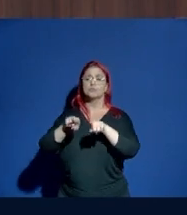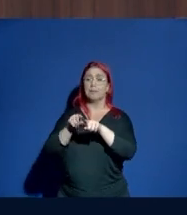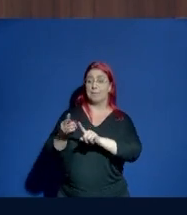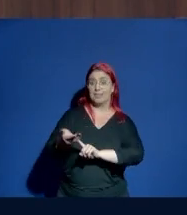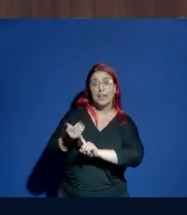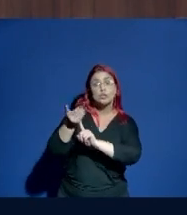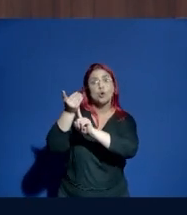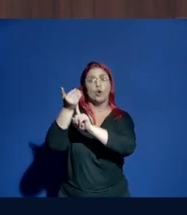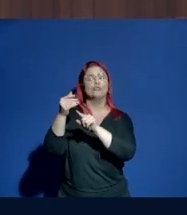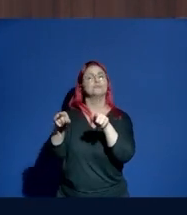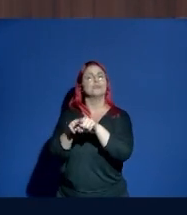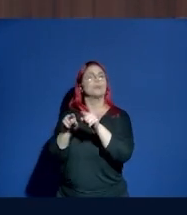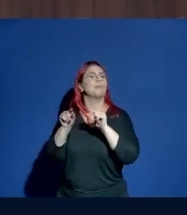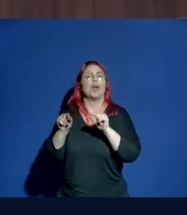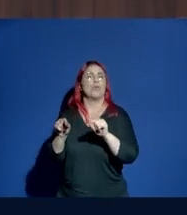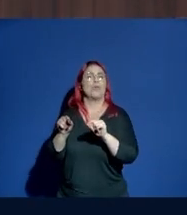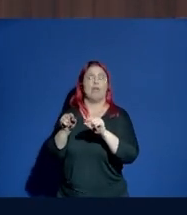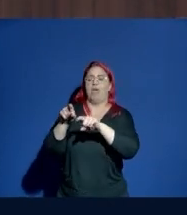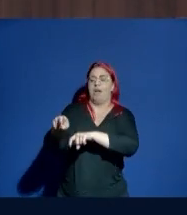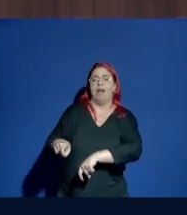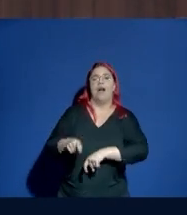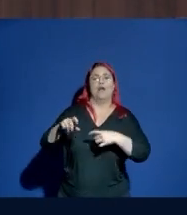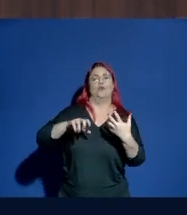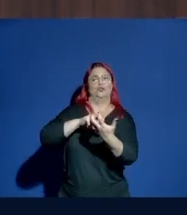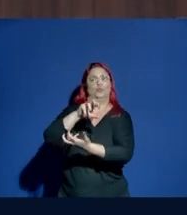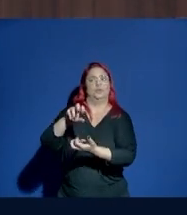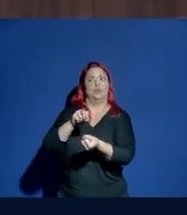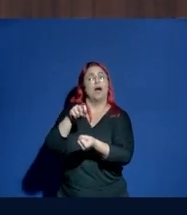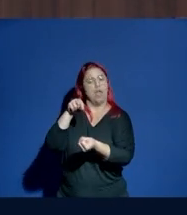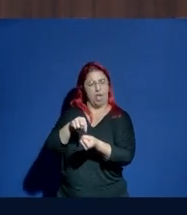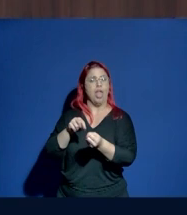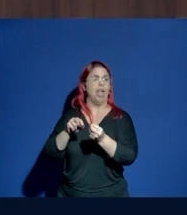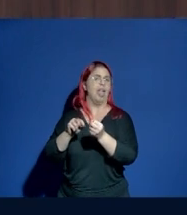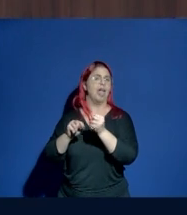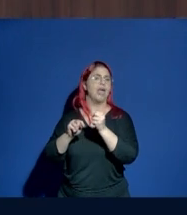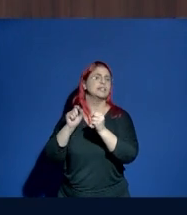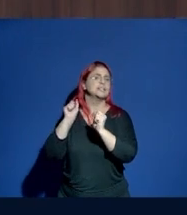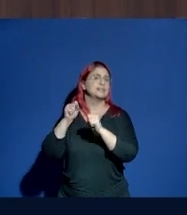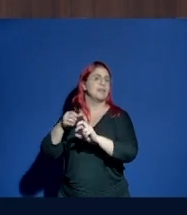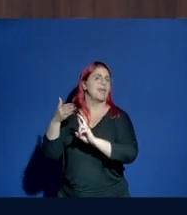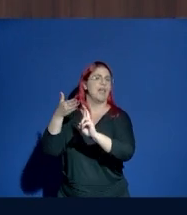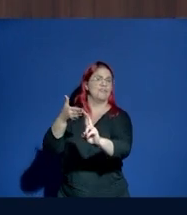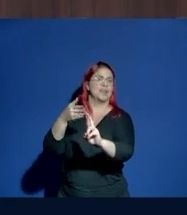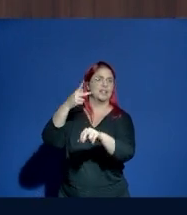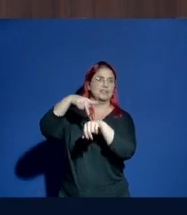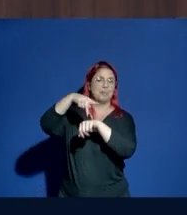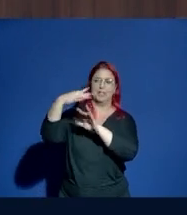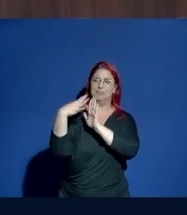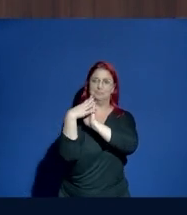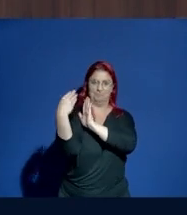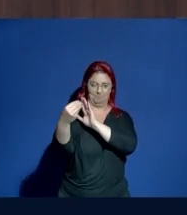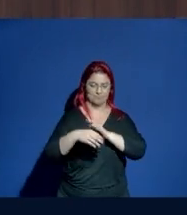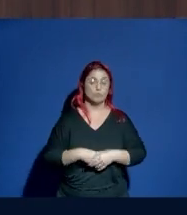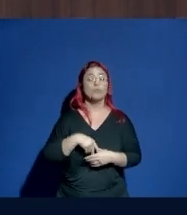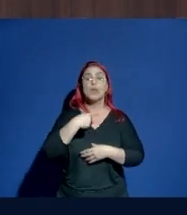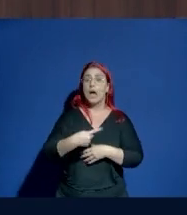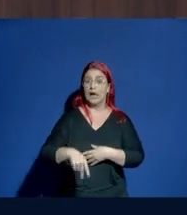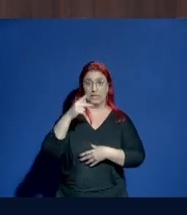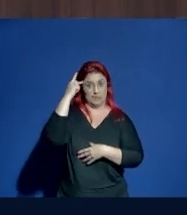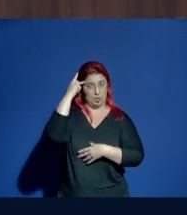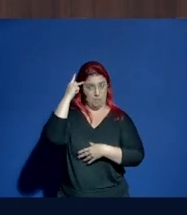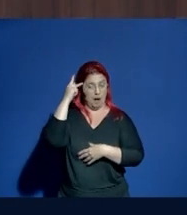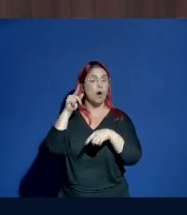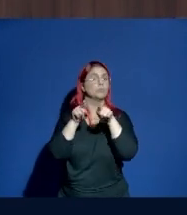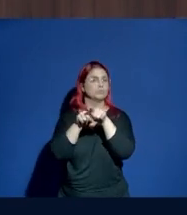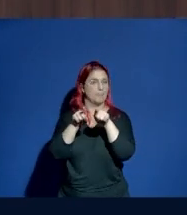tecnificado e sobretudo um Agro que é sustentável que é uma referência para todos os países do mundo nosso Agro aqui em São Paulo vem